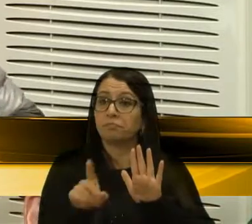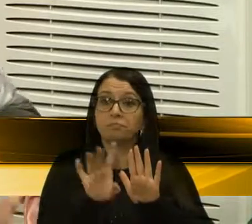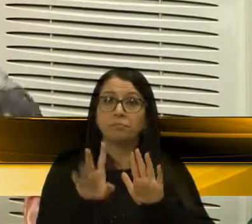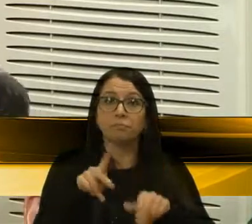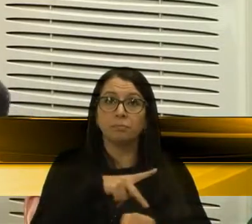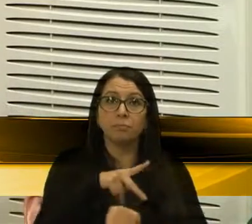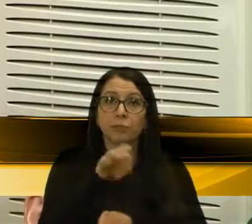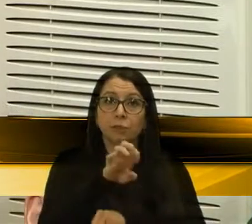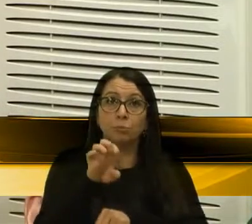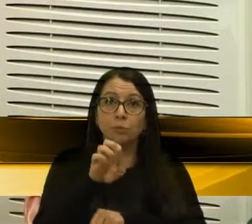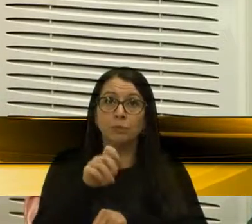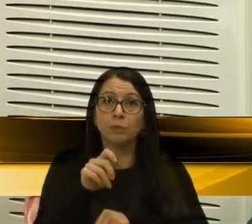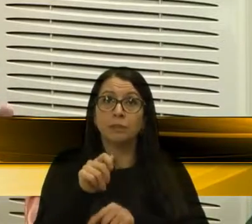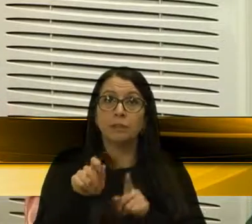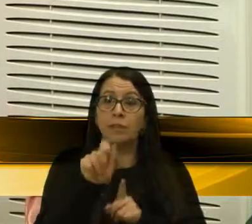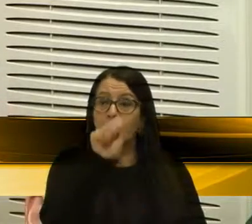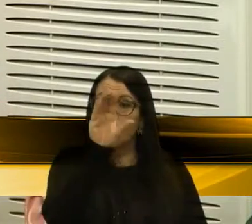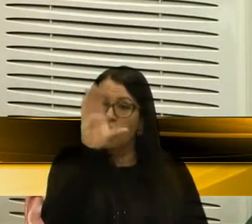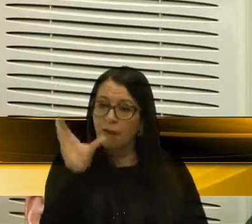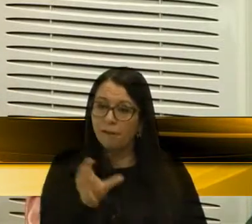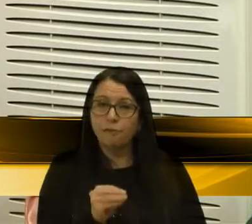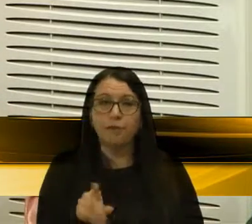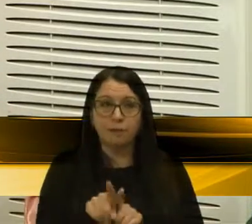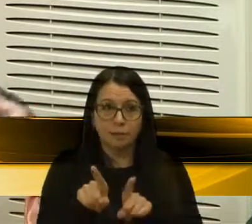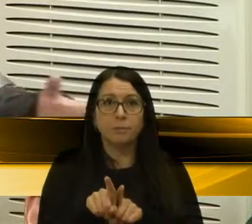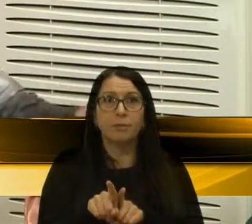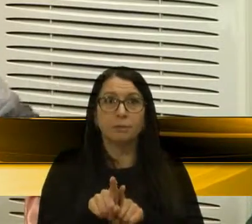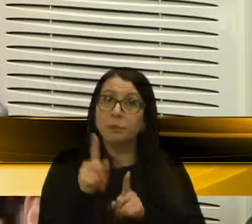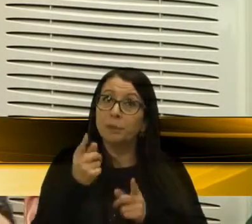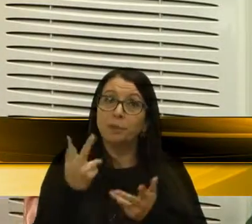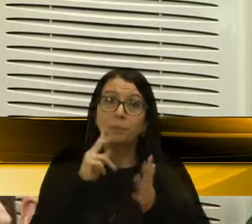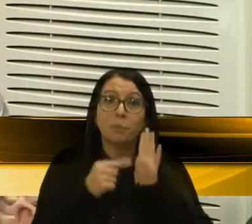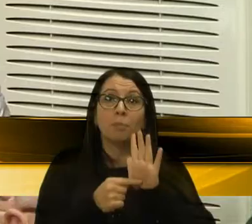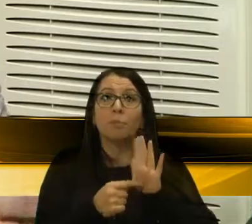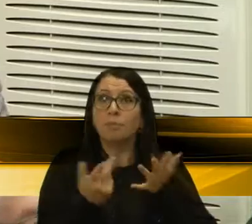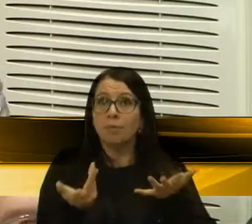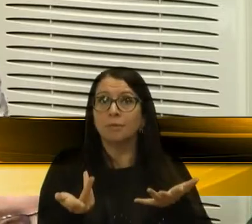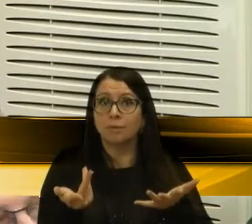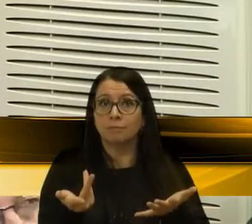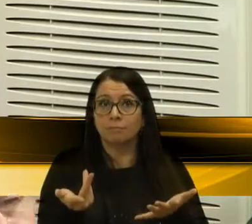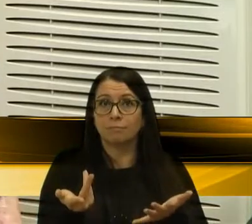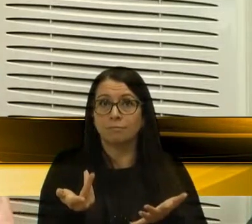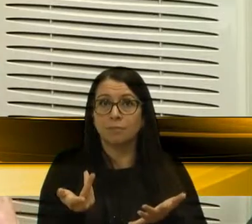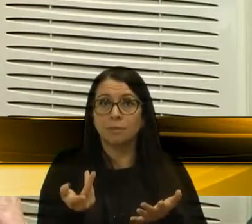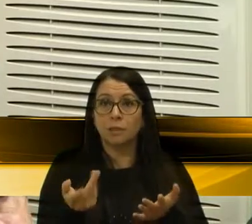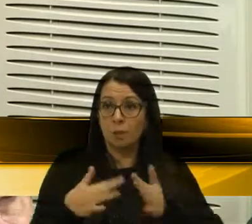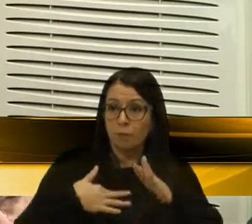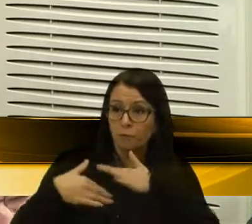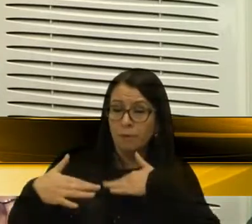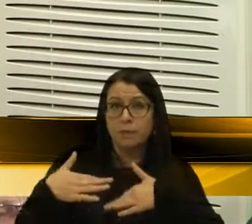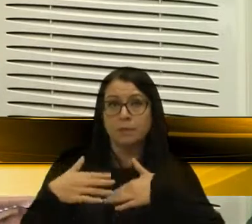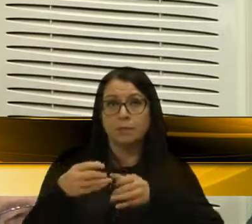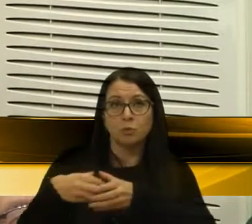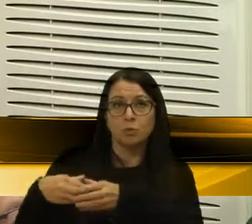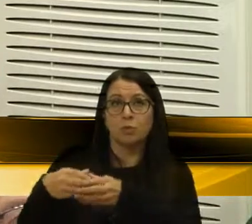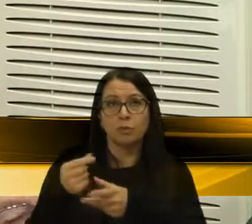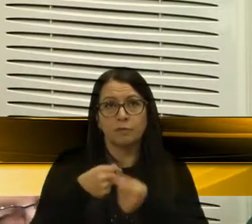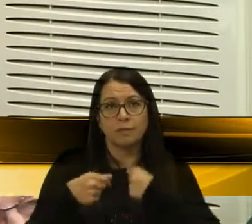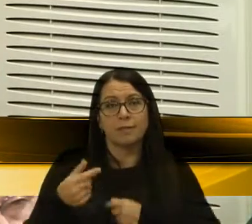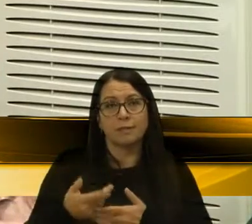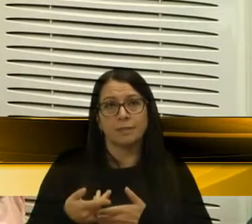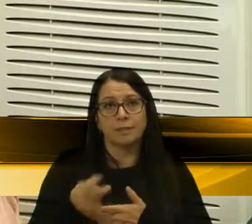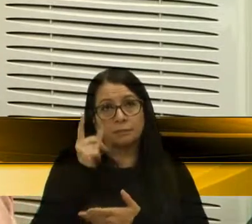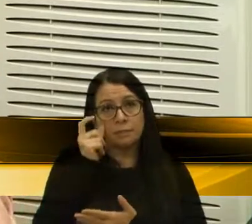países europeus nos países africanos pessoas se apresentam nas ruas o que acaba gerando né é uma movimentação turística e financeira bastante